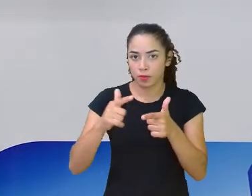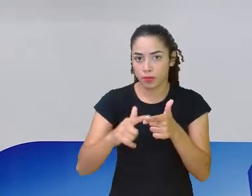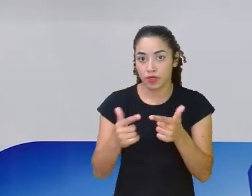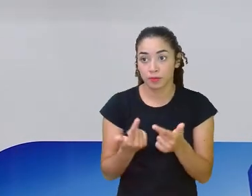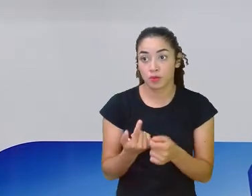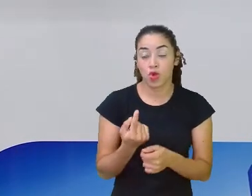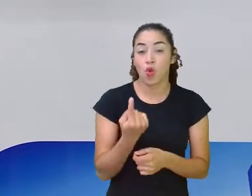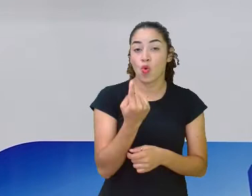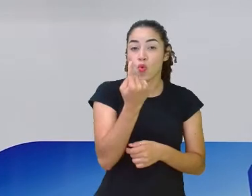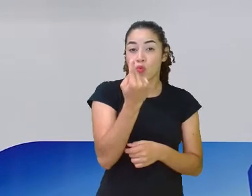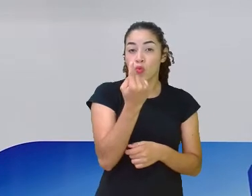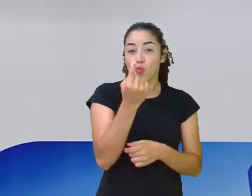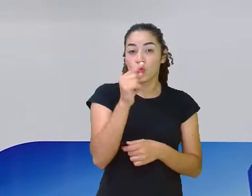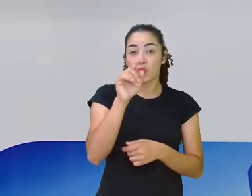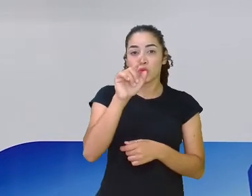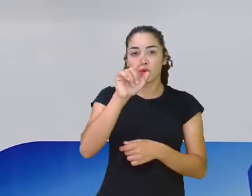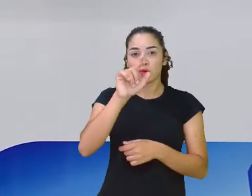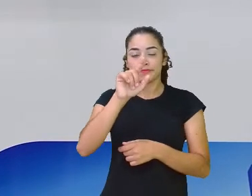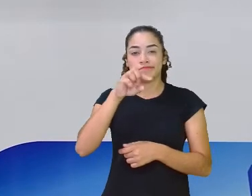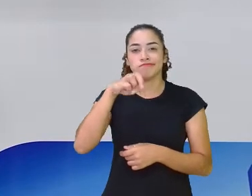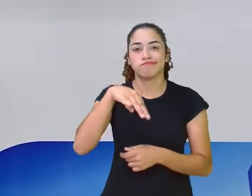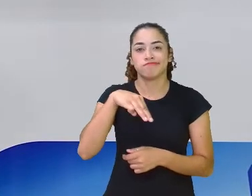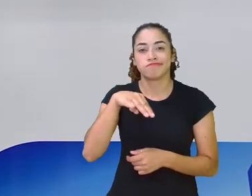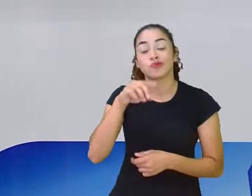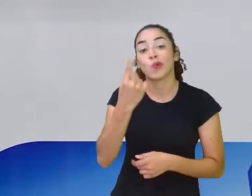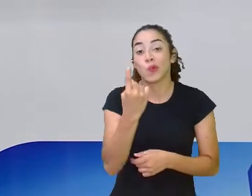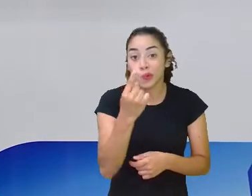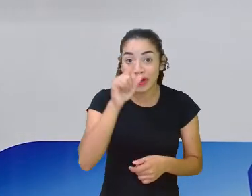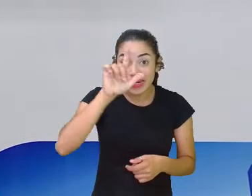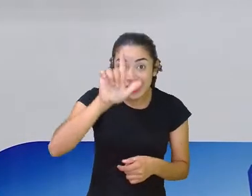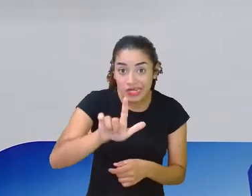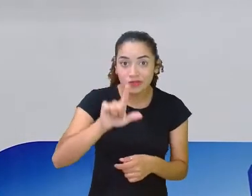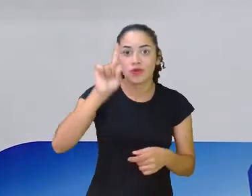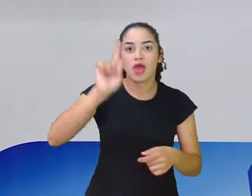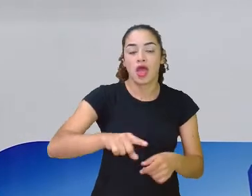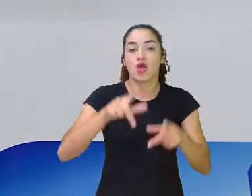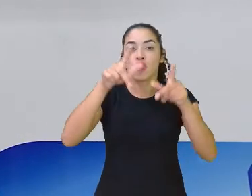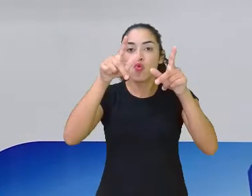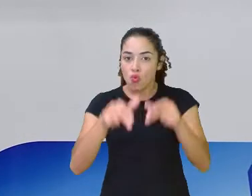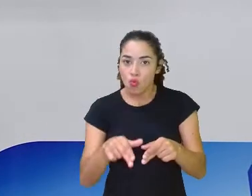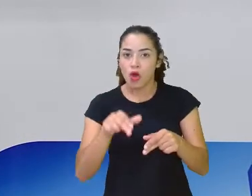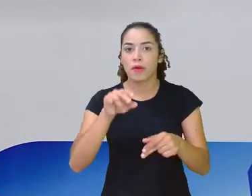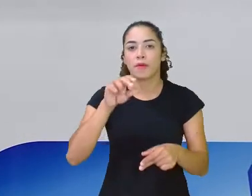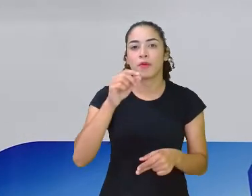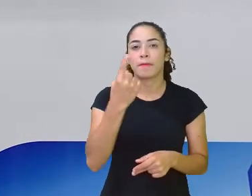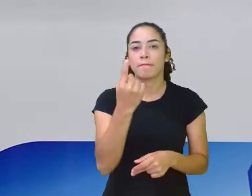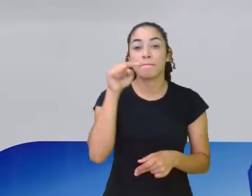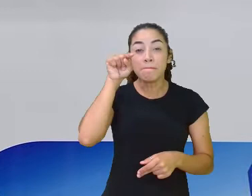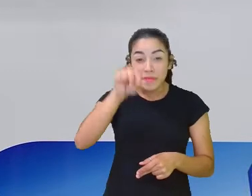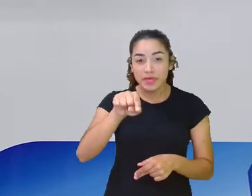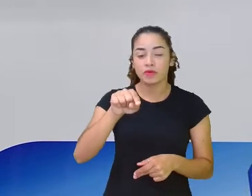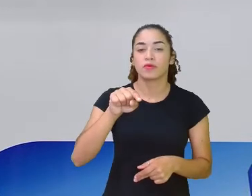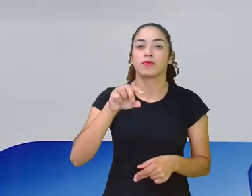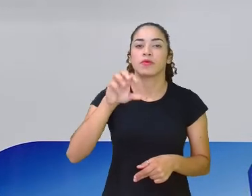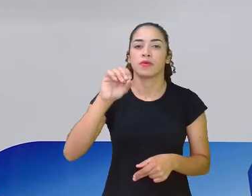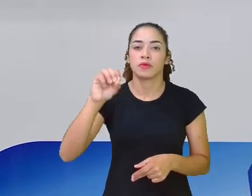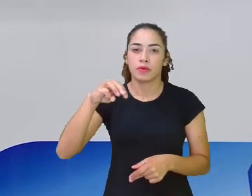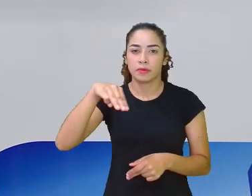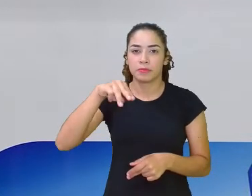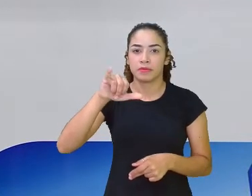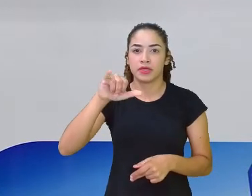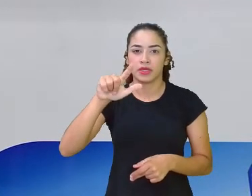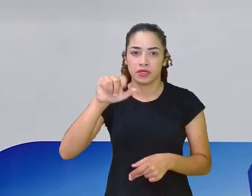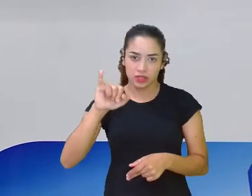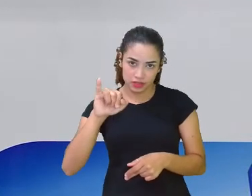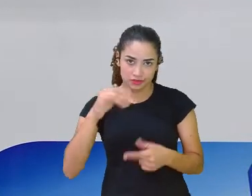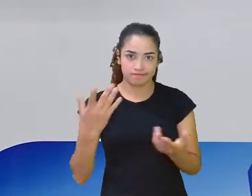a 1000 mililitros, né? Então, se você tem um recipiente com 1000 ml, você tem o mesmo